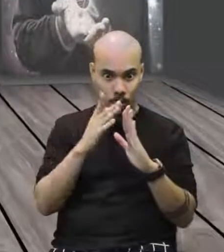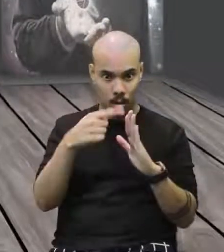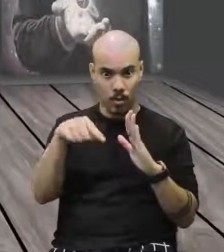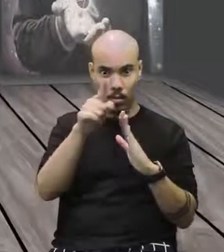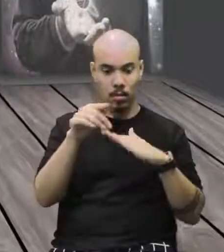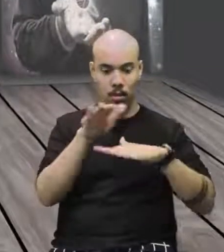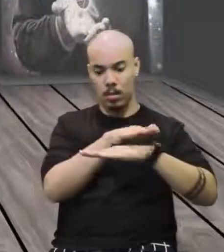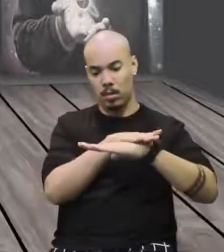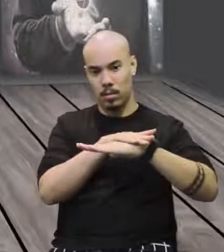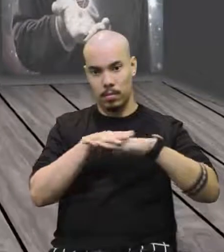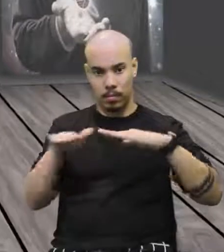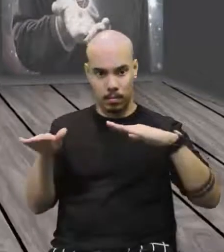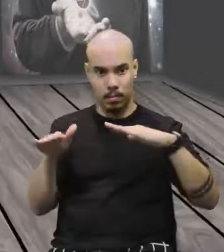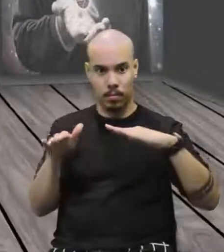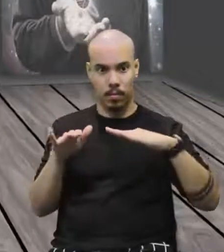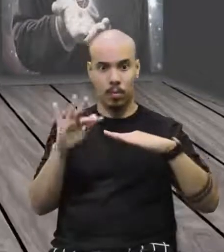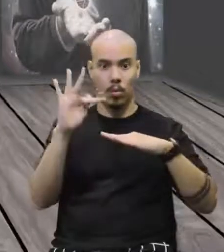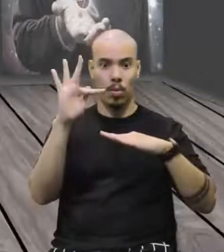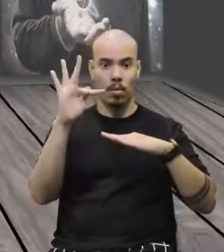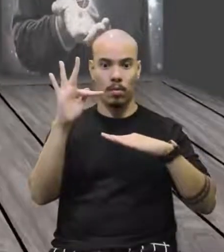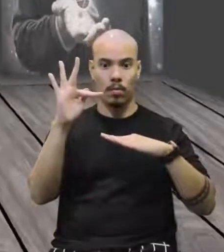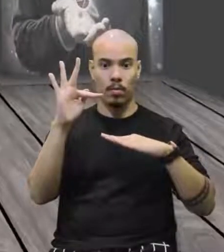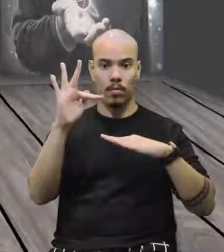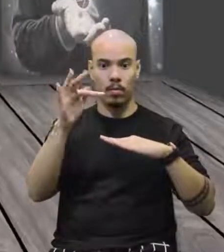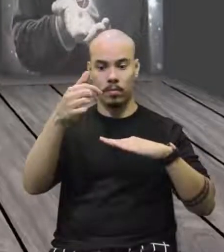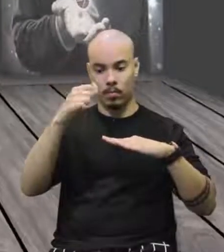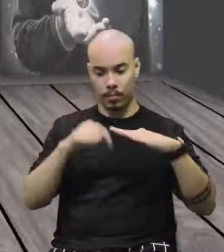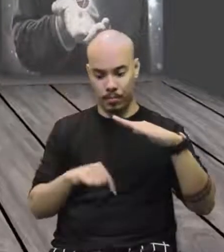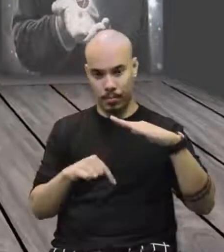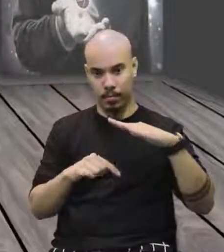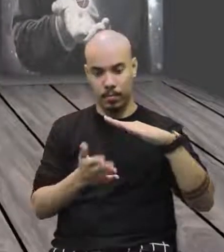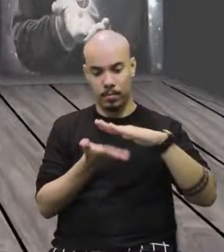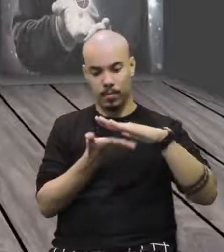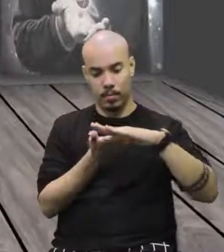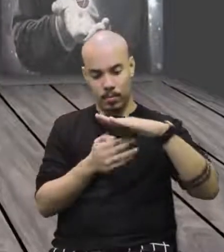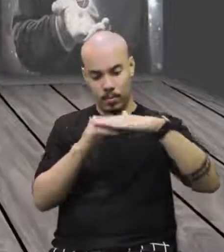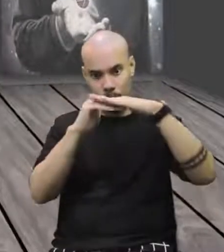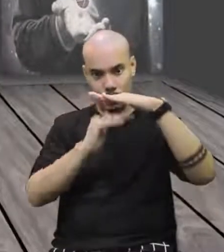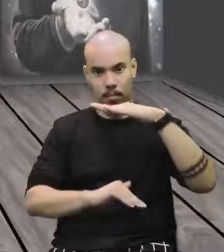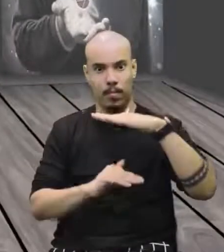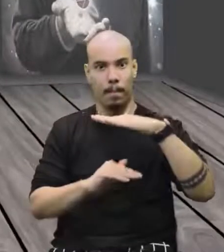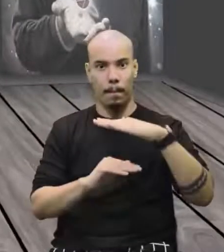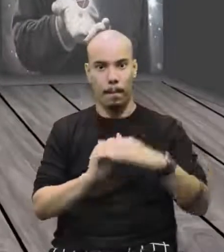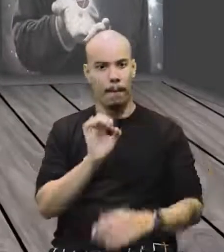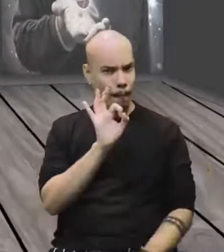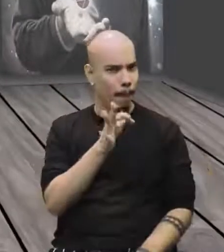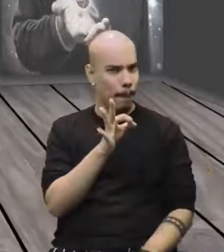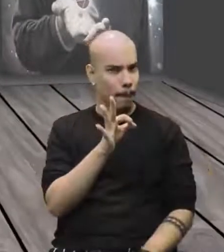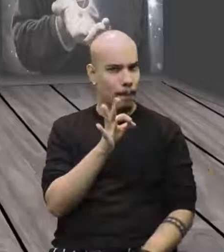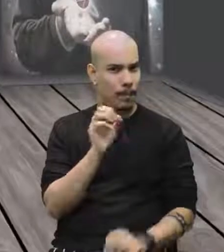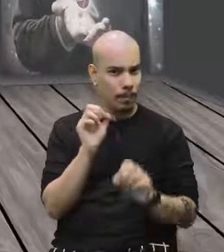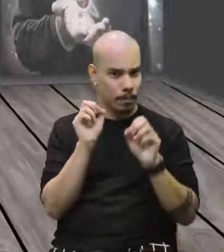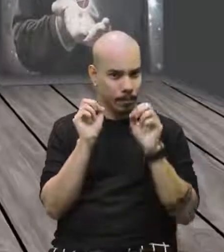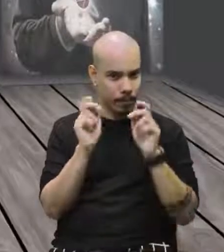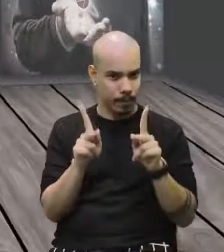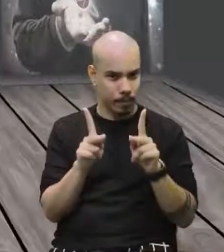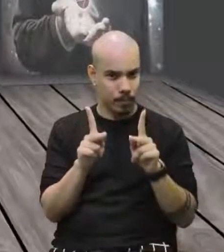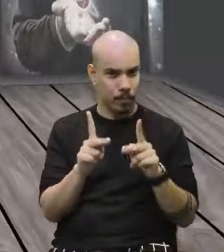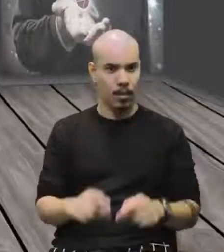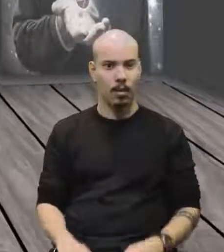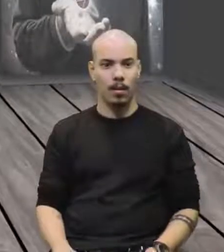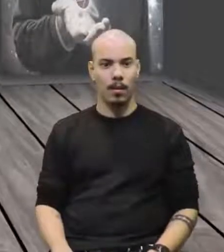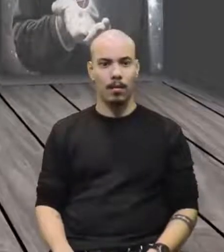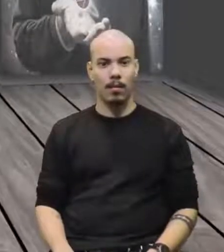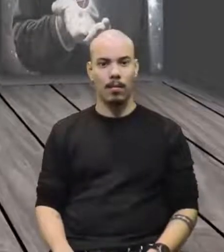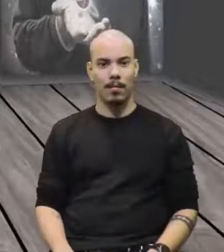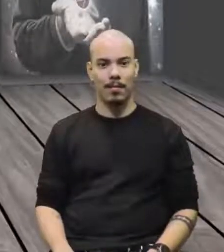esse daqui... O F está para baixo. A palma da mão está apontando para baixo. Para baixo. Então, tem os 3 casos. Certinho? Empurrando para baixo. Vamos